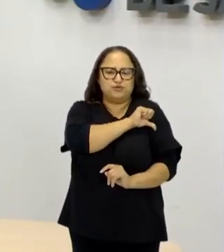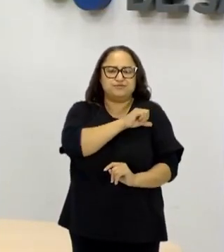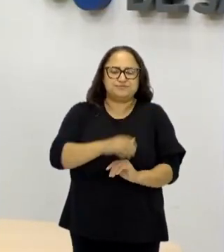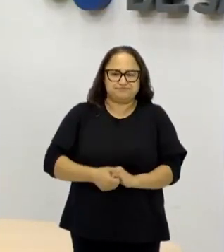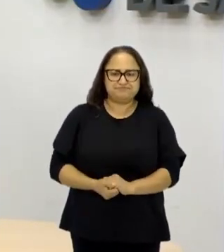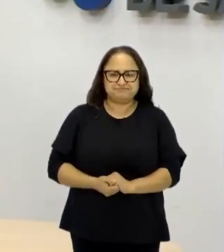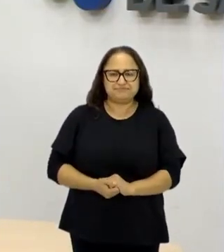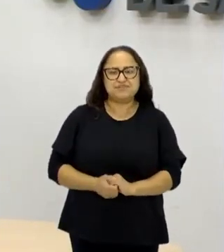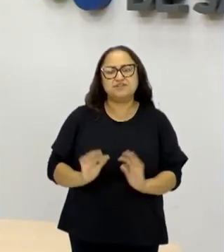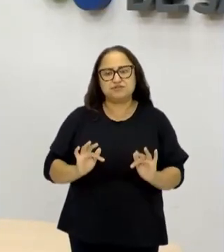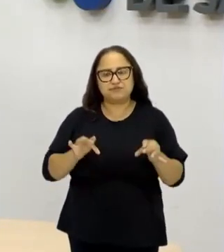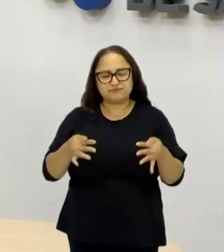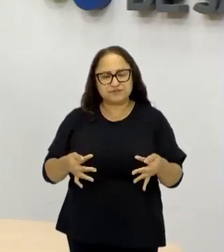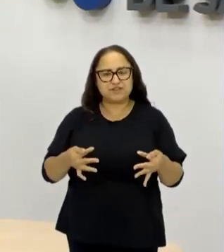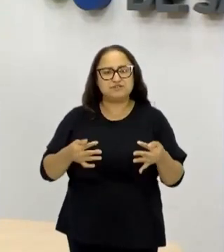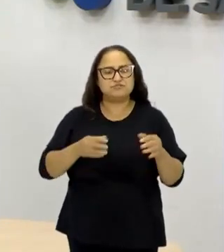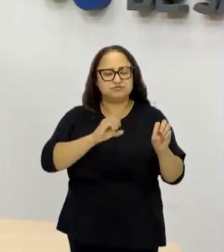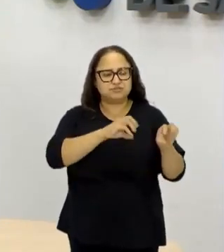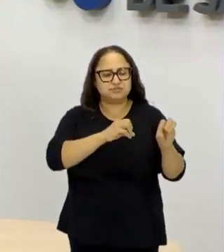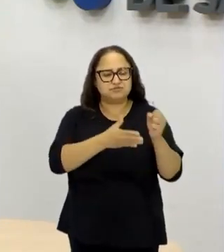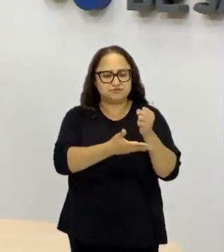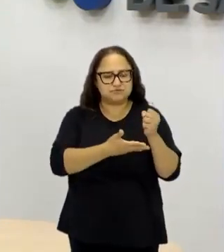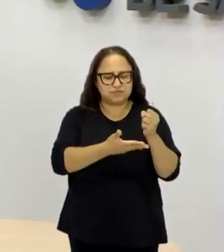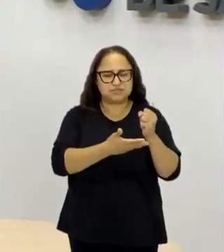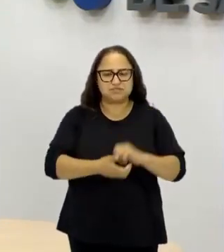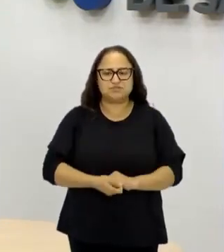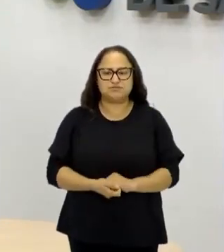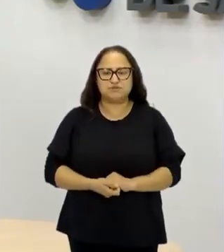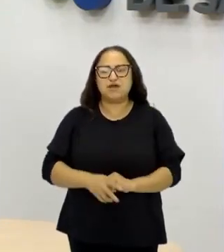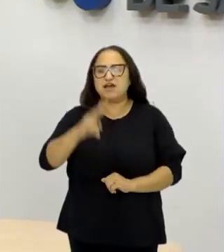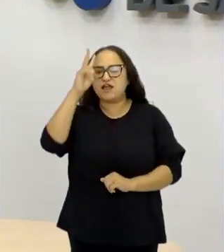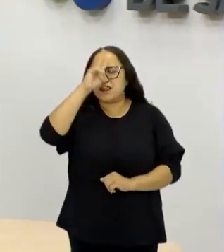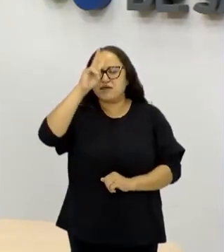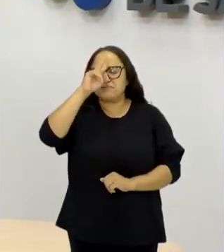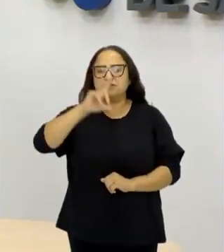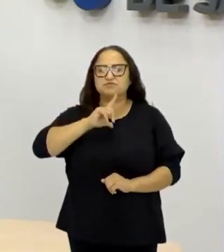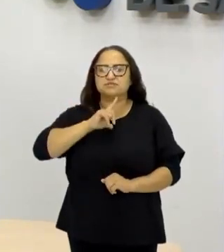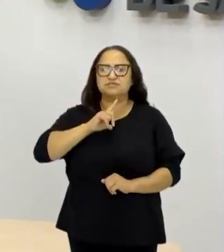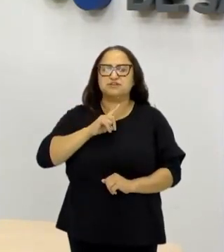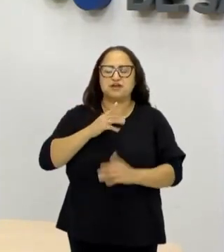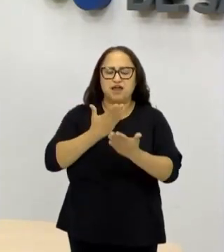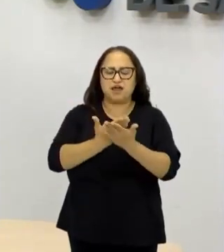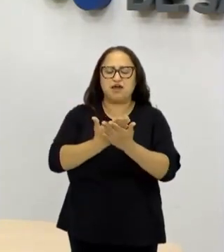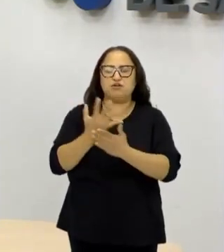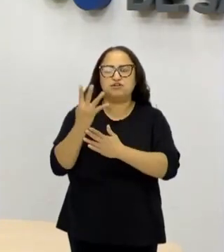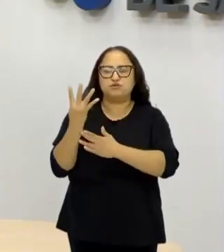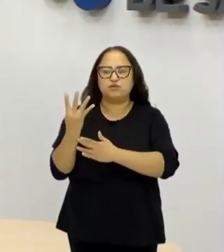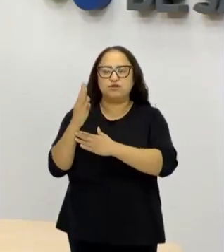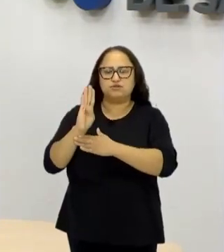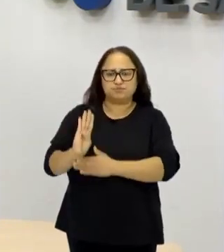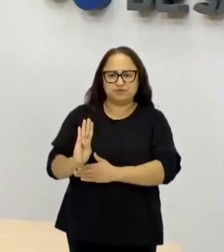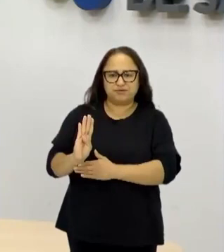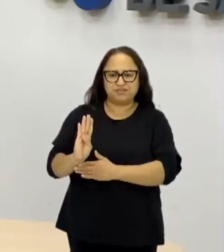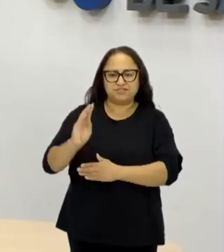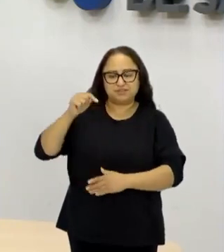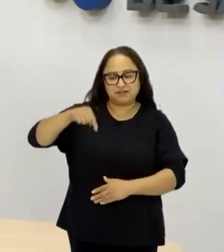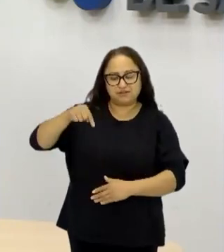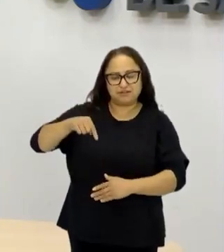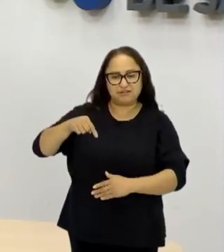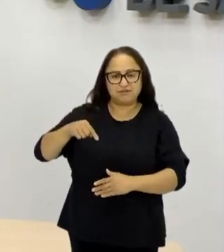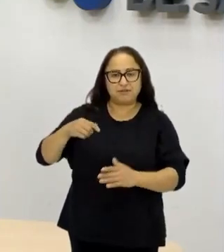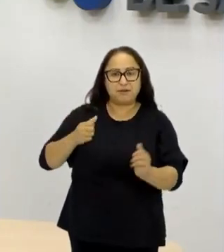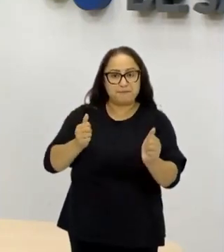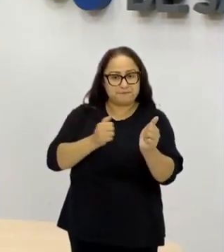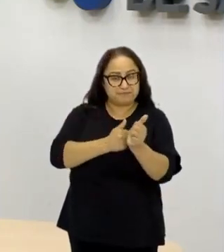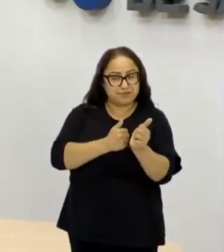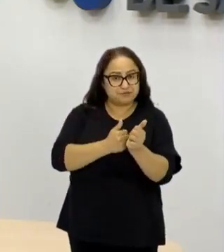fundamental dos anos finais. Lembrando aí que é uma aula aí do quarto bimestre. E aqui comigo, né, tá aqui